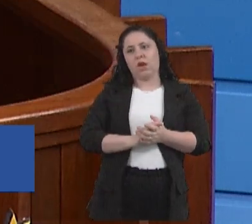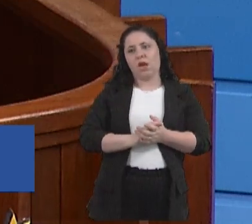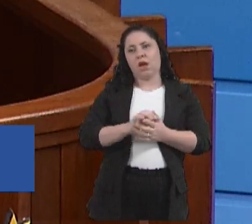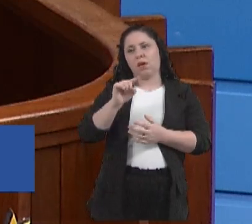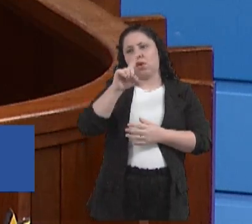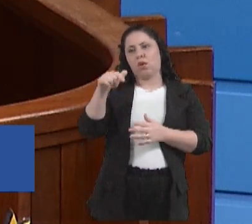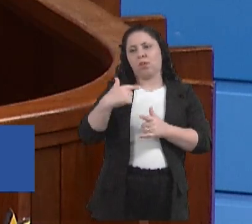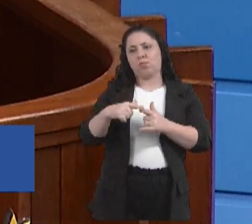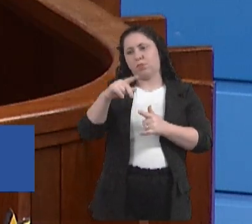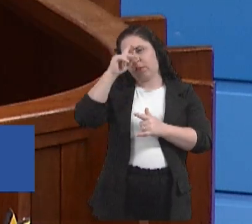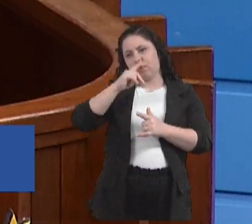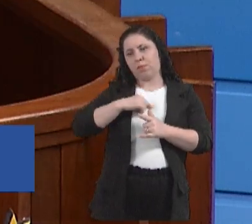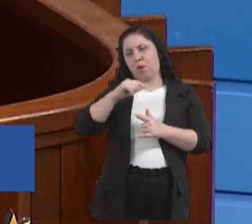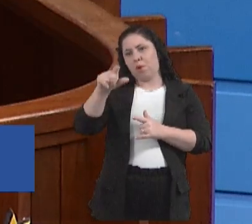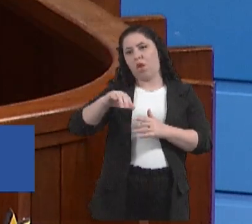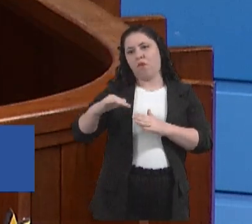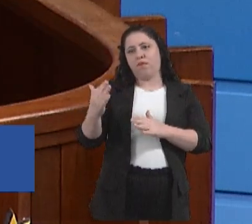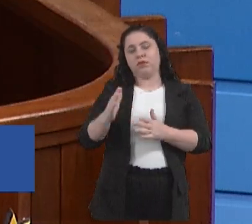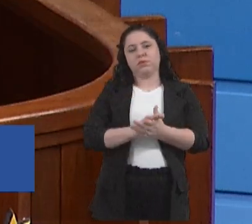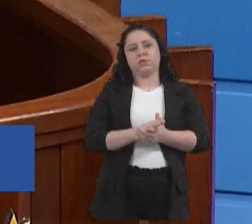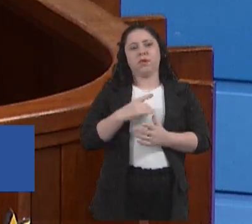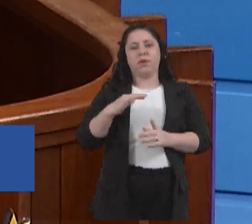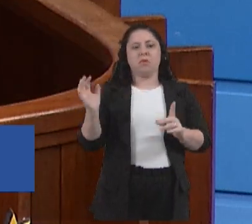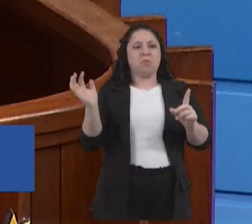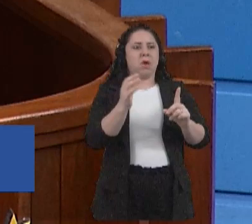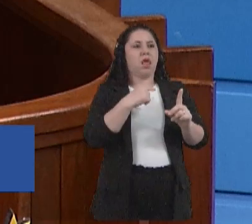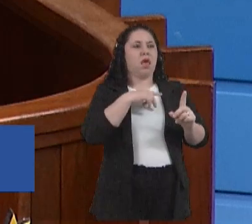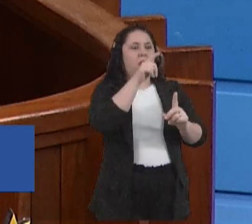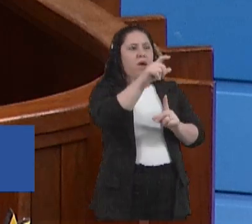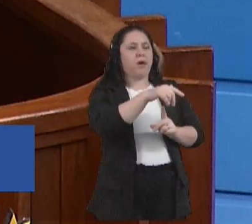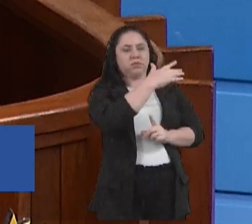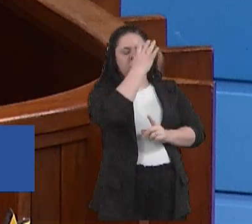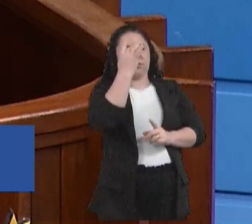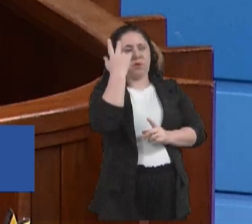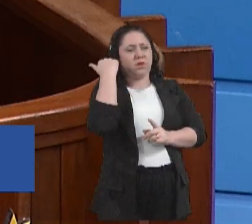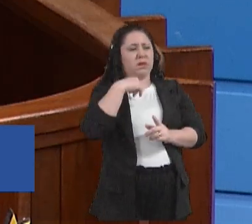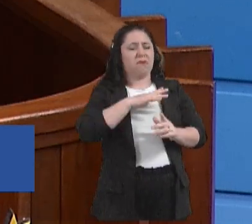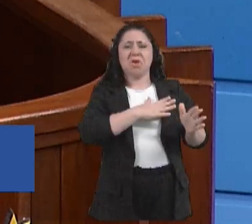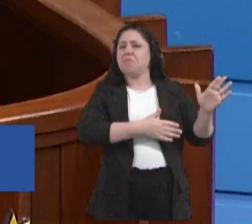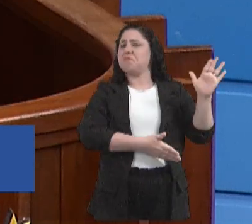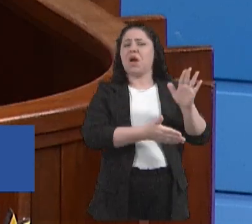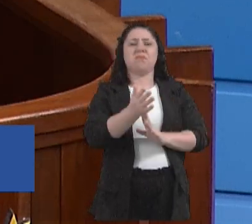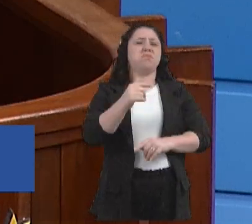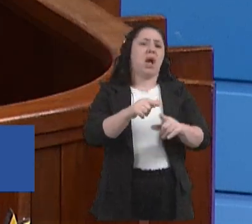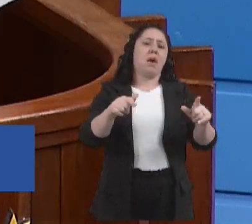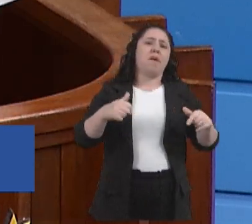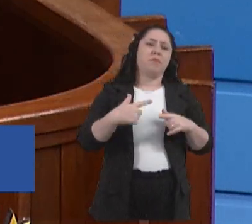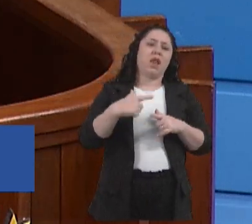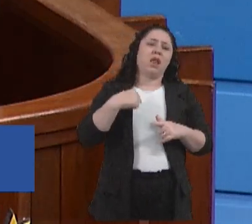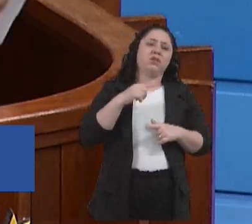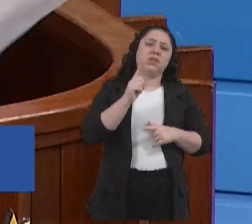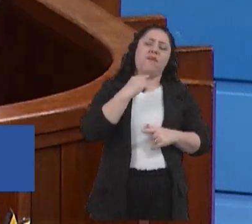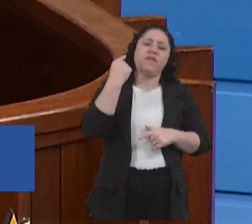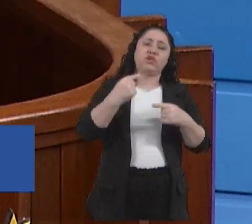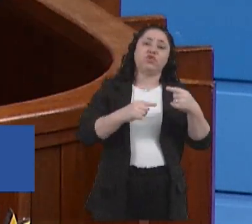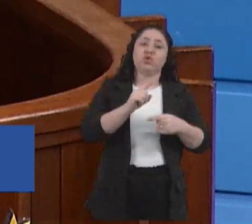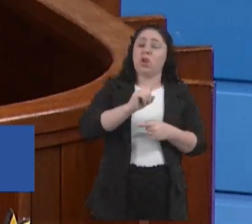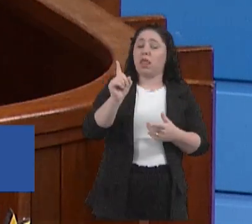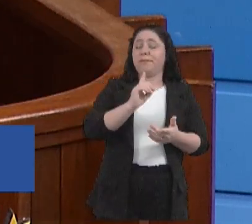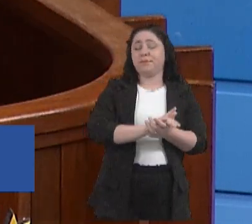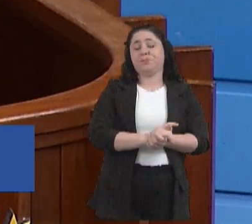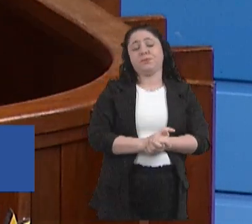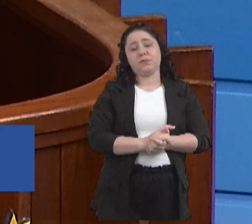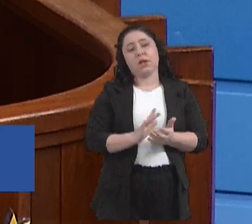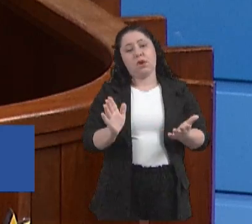tratadas fora daqui. Eu, toda vez que alguém estiver agredindo pessoalmente alguém, vou sair do plenário, porque eu não estou aqui para isso. Eu estou aqui para discutir projeto,